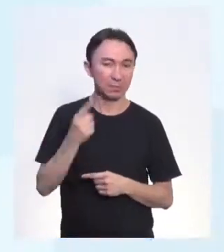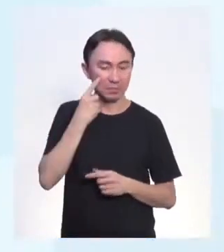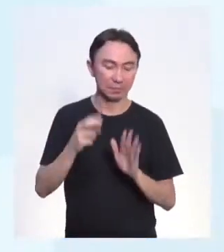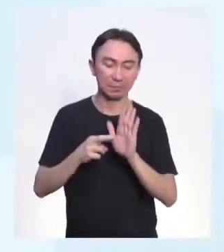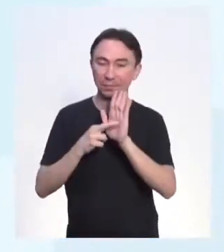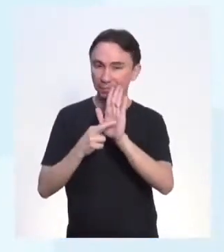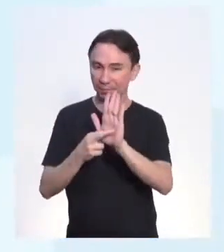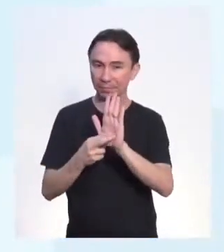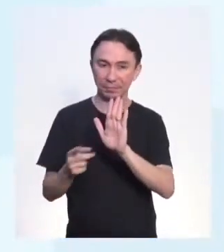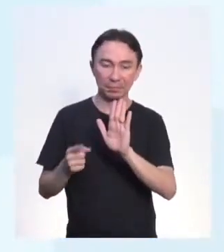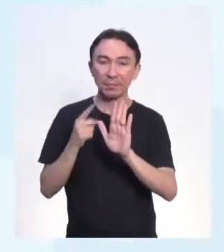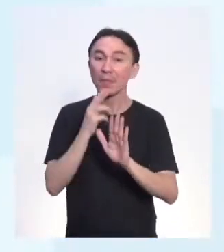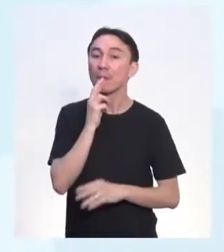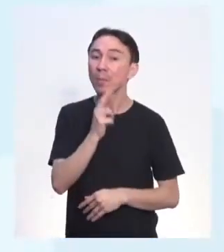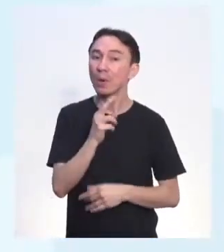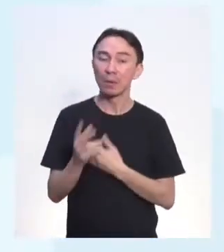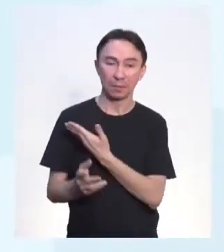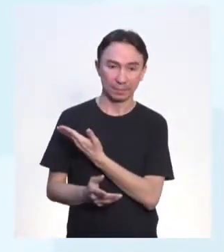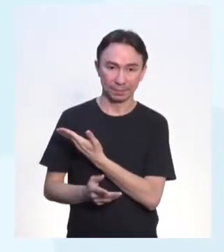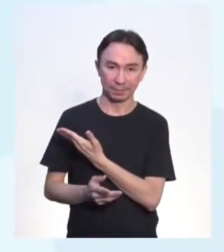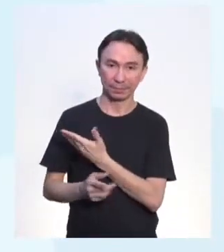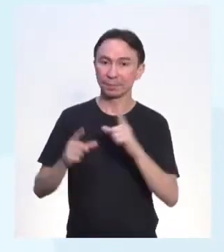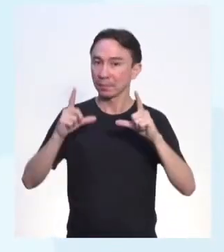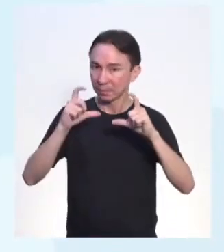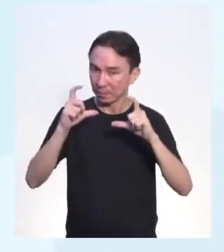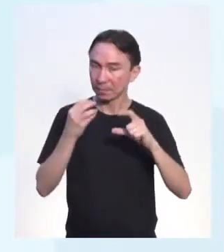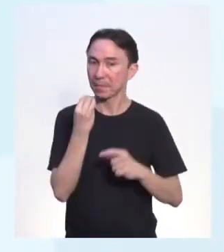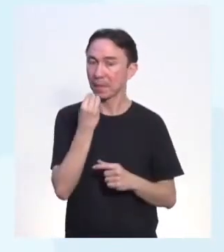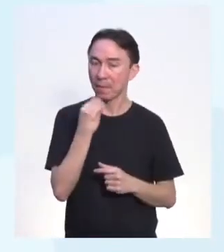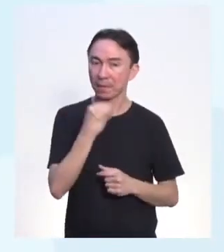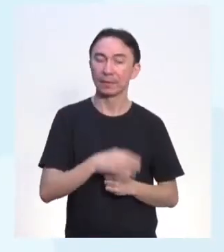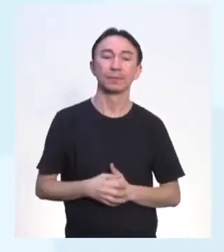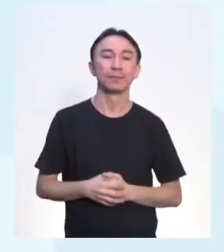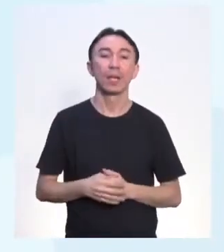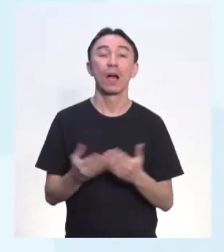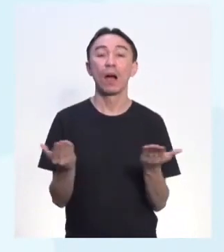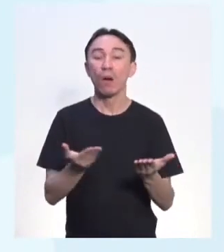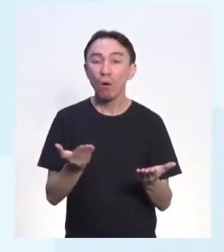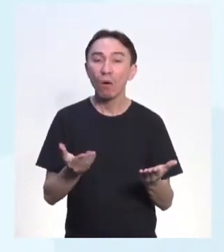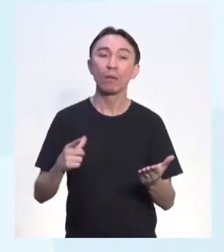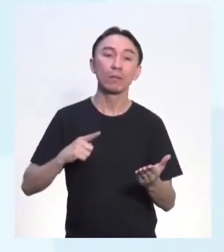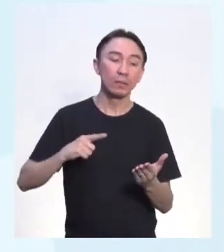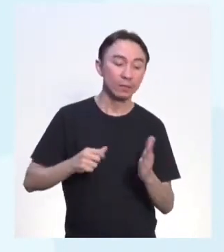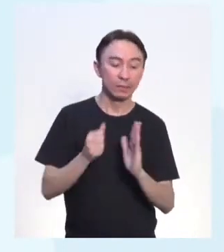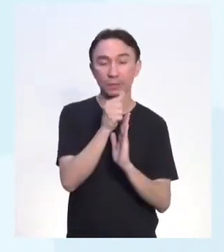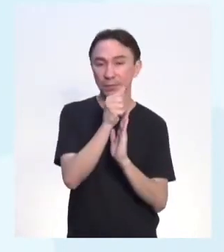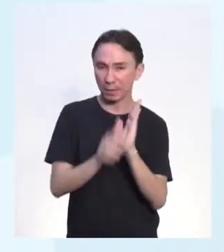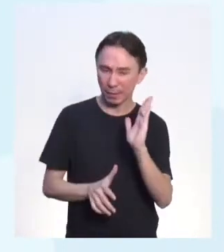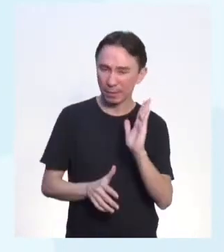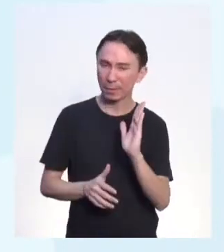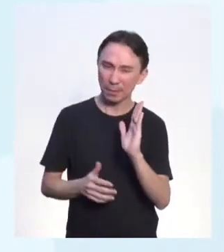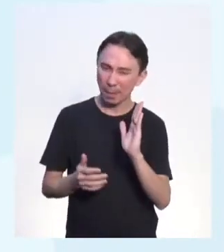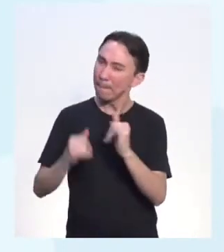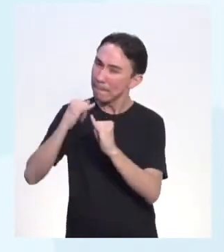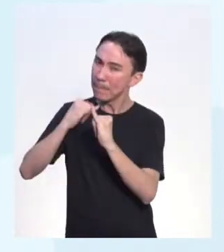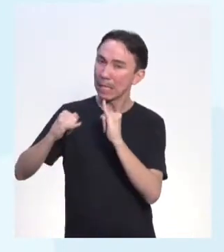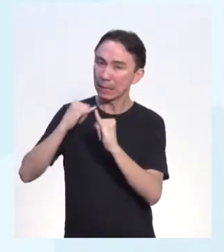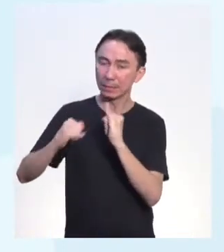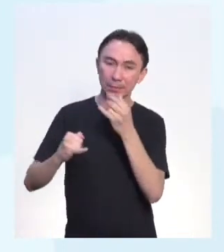print. Isso mesmo. Tira o print. Porque agora eu vou passar uma atividade bem parecida com essa,